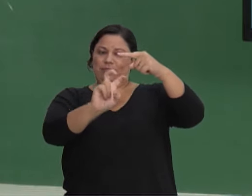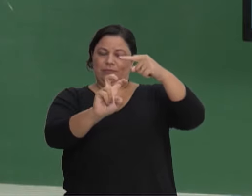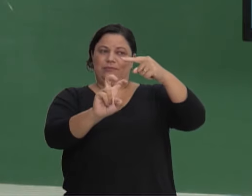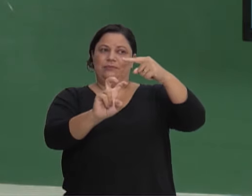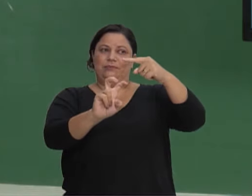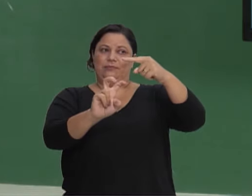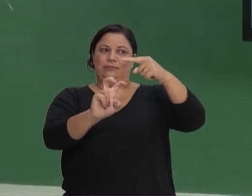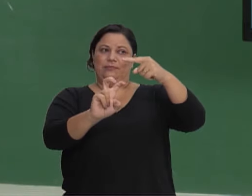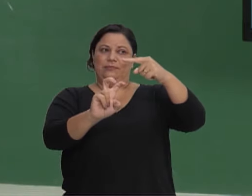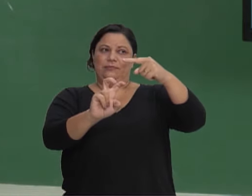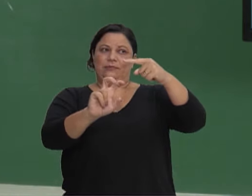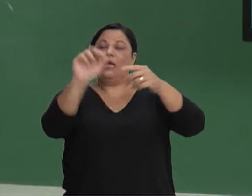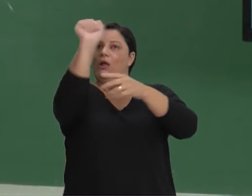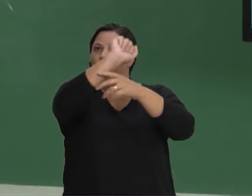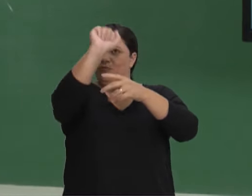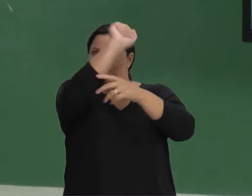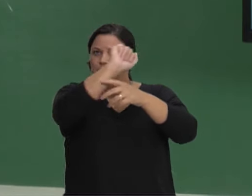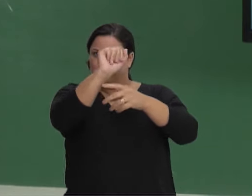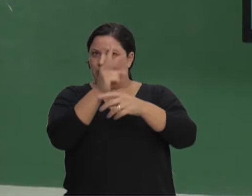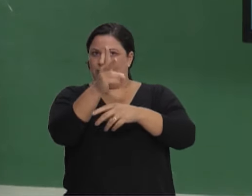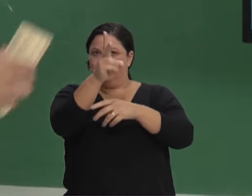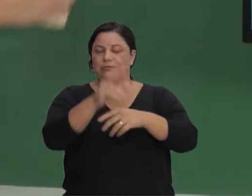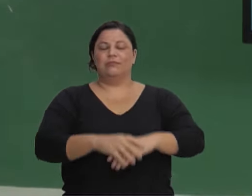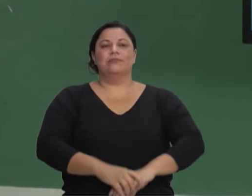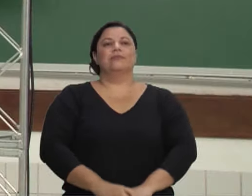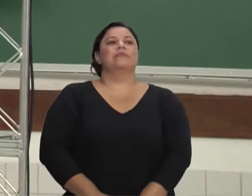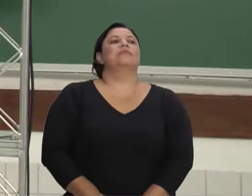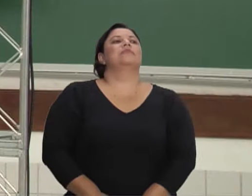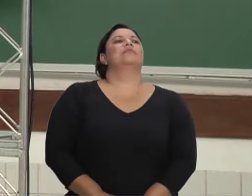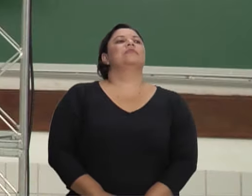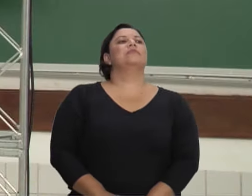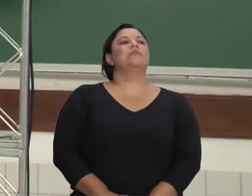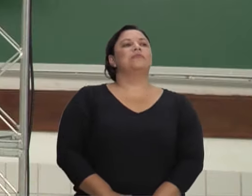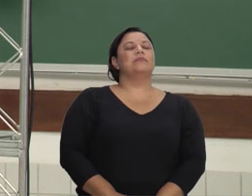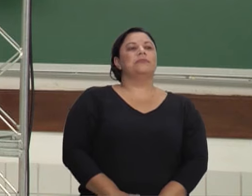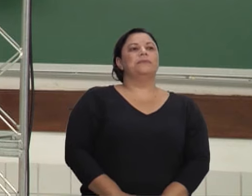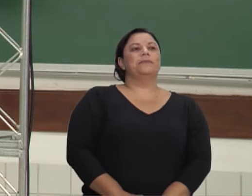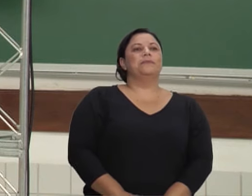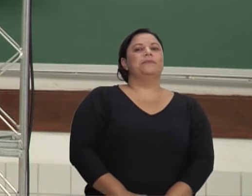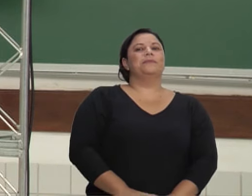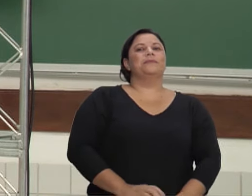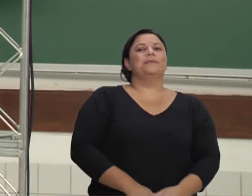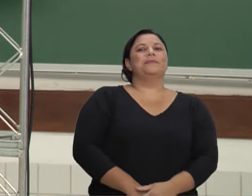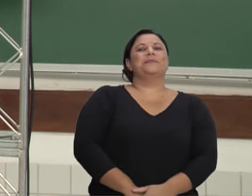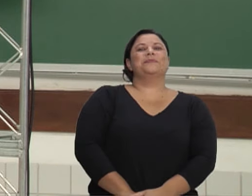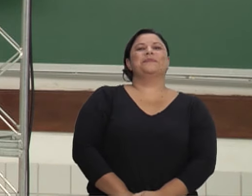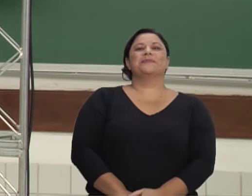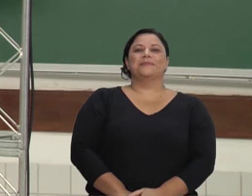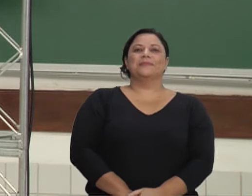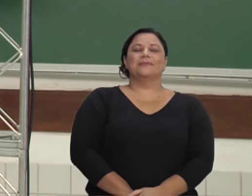Tranquilo? Vou apagar para a gente continuar fazendo aqui em cima.